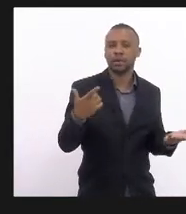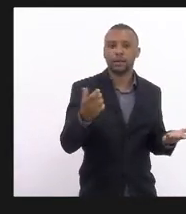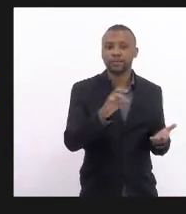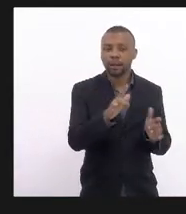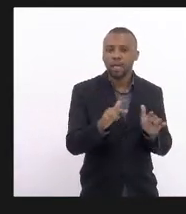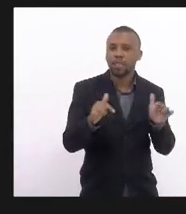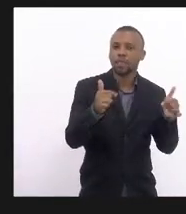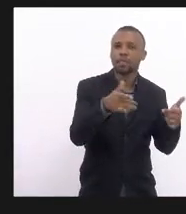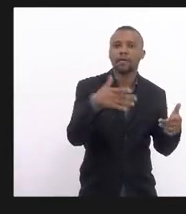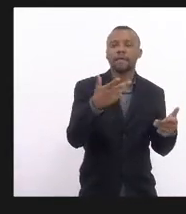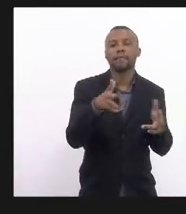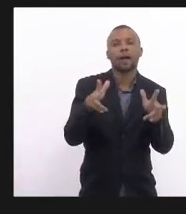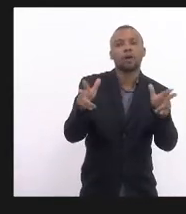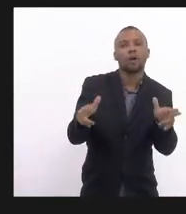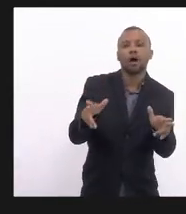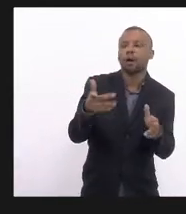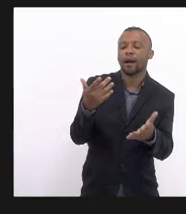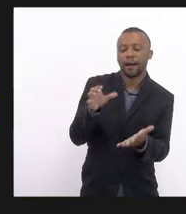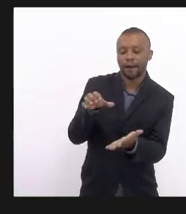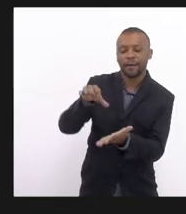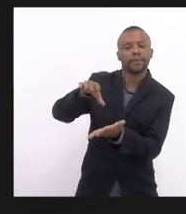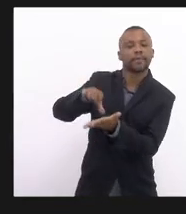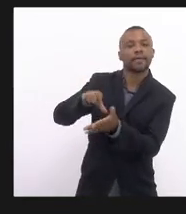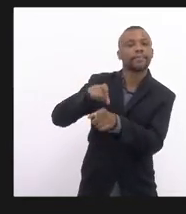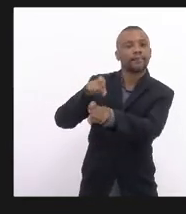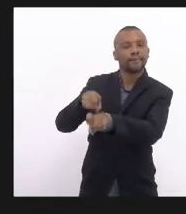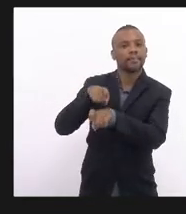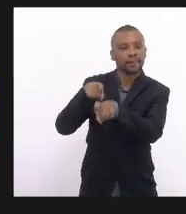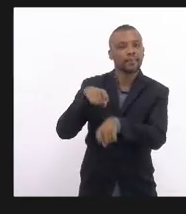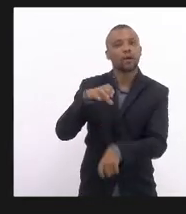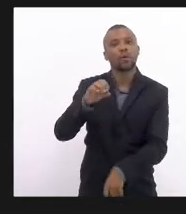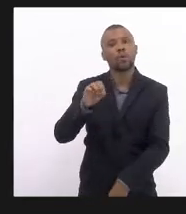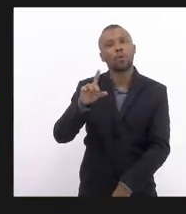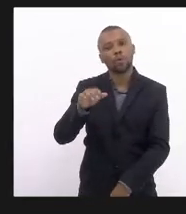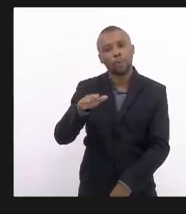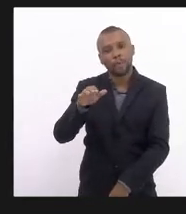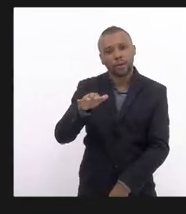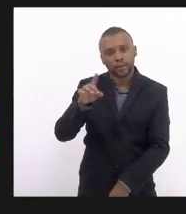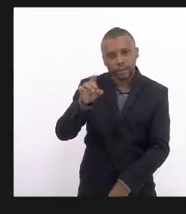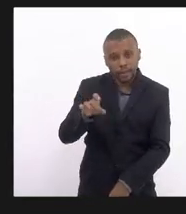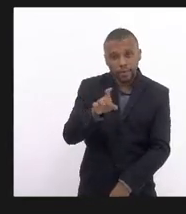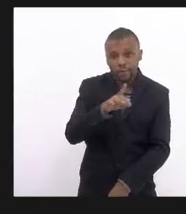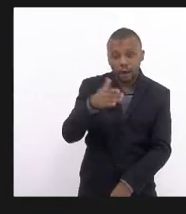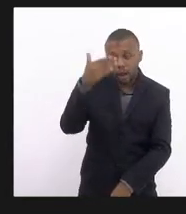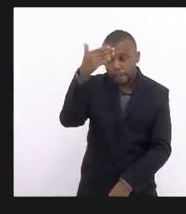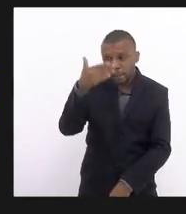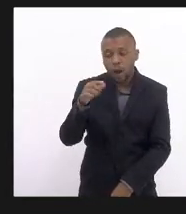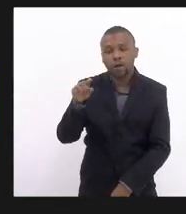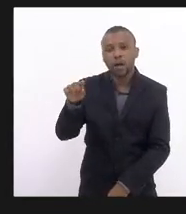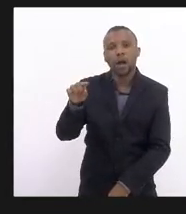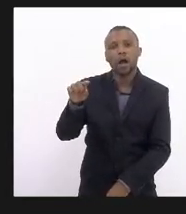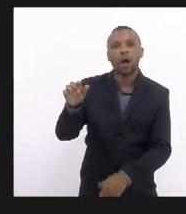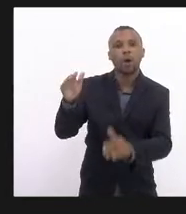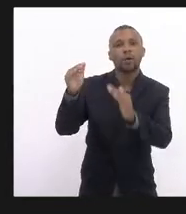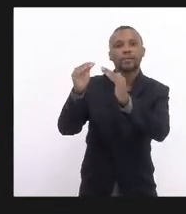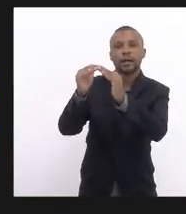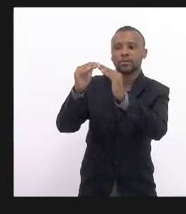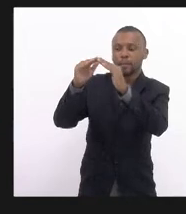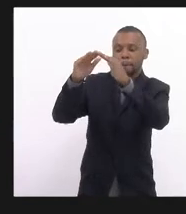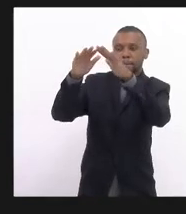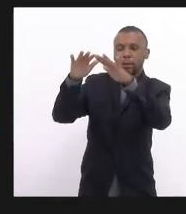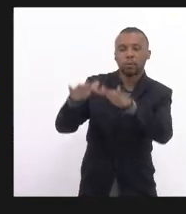igual a sede lá fazendo a Colubandê. Quem for lá ver pode testar. Até o teto da capela foi raspado achando que era